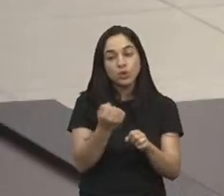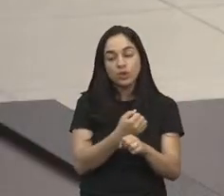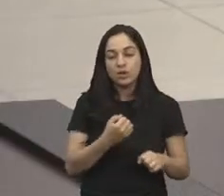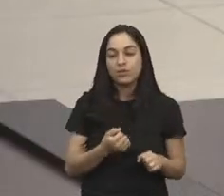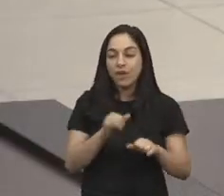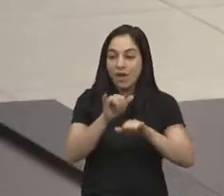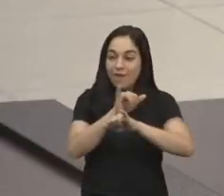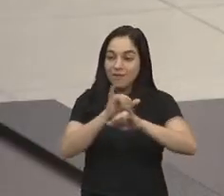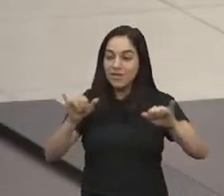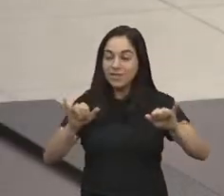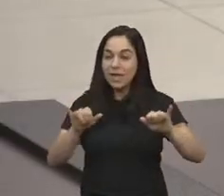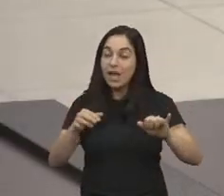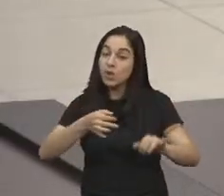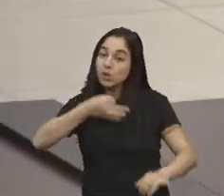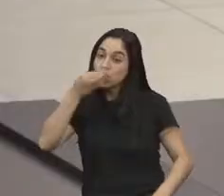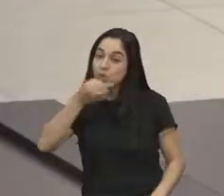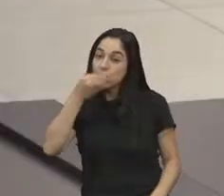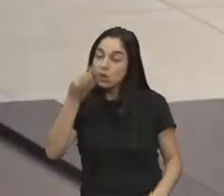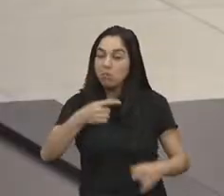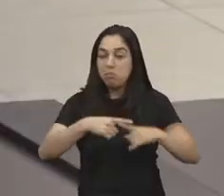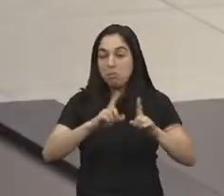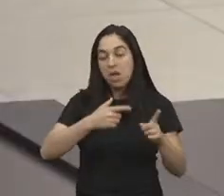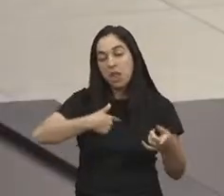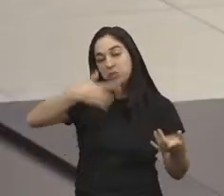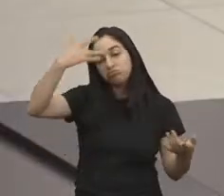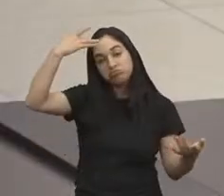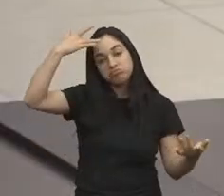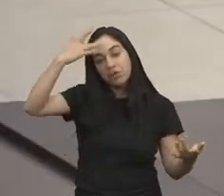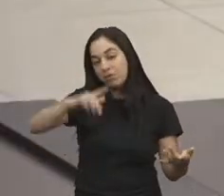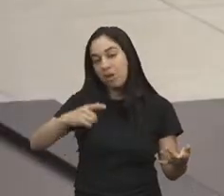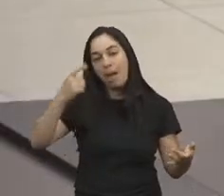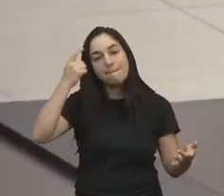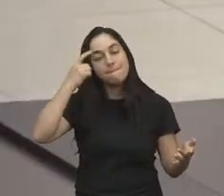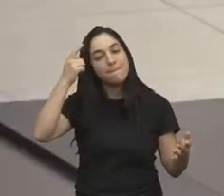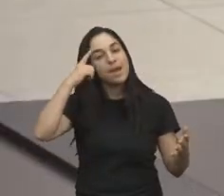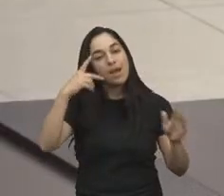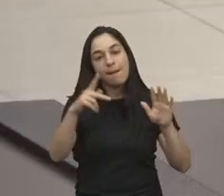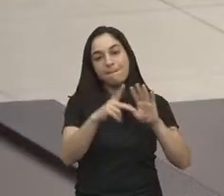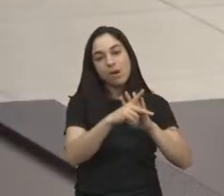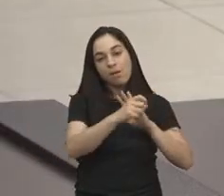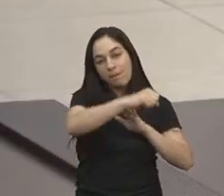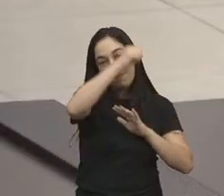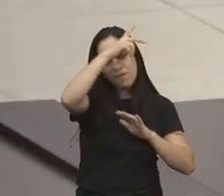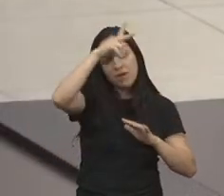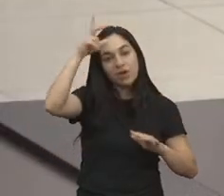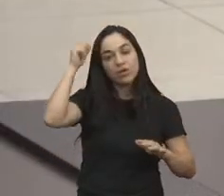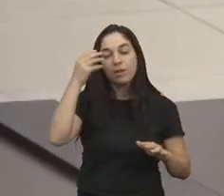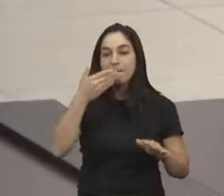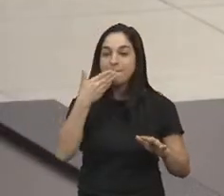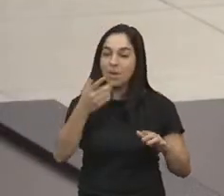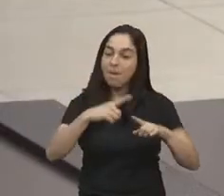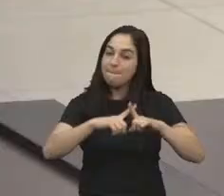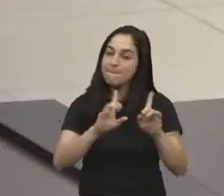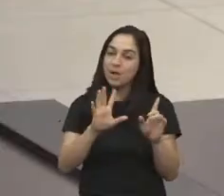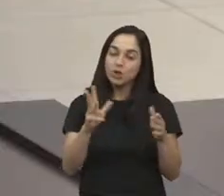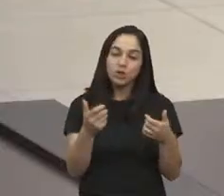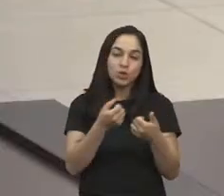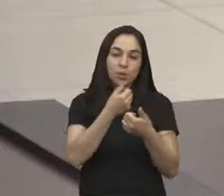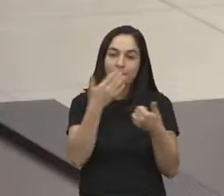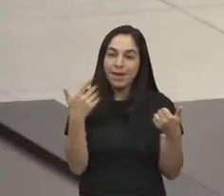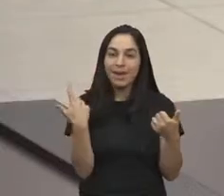foi o discurso, mas eu não sabia, para mim era a própria prefeitura que tinha solicitado. Mas está tudo bem, a gente está aqui para